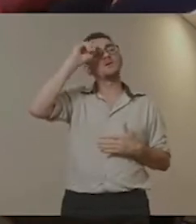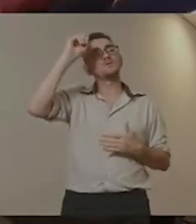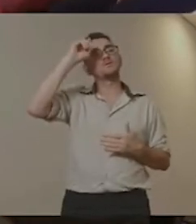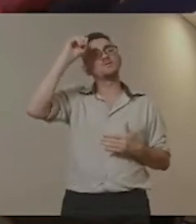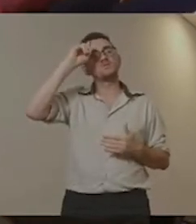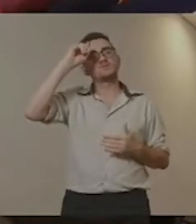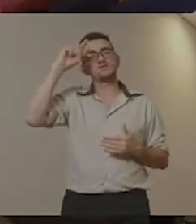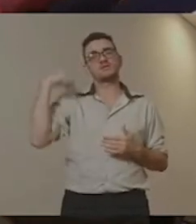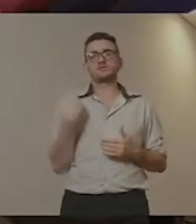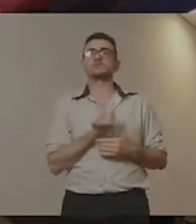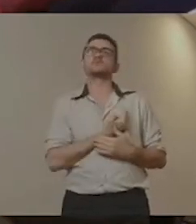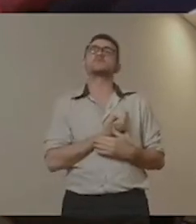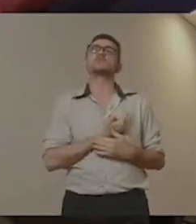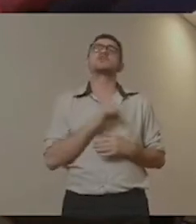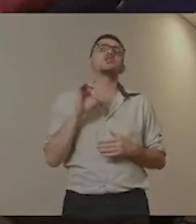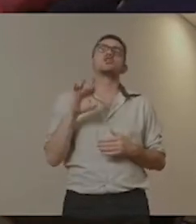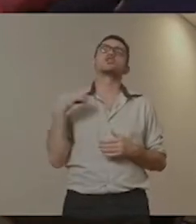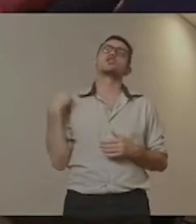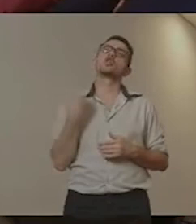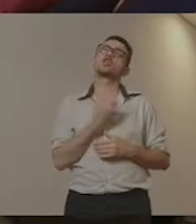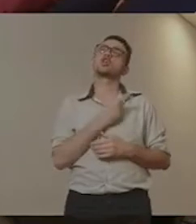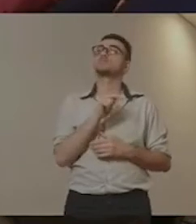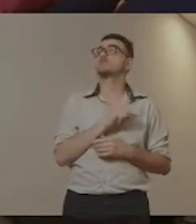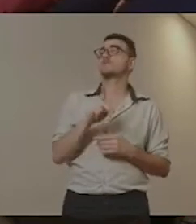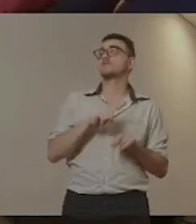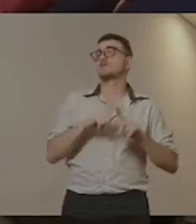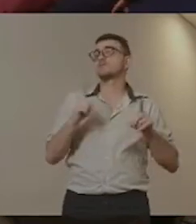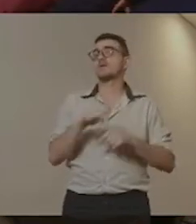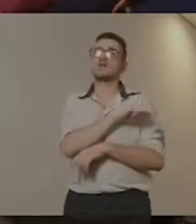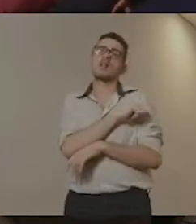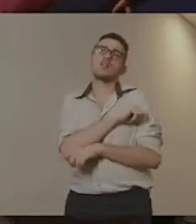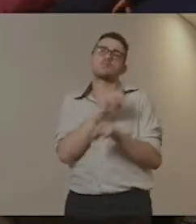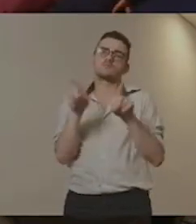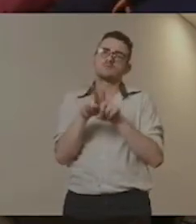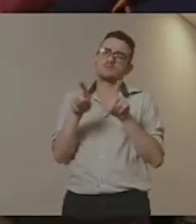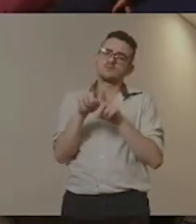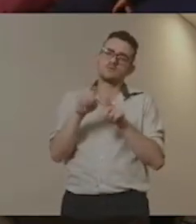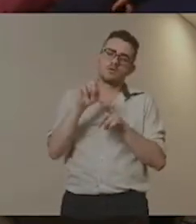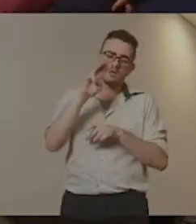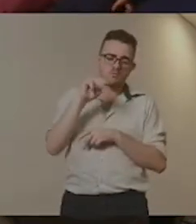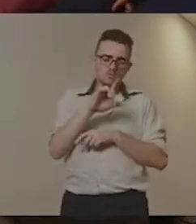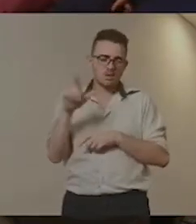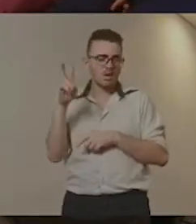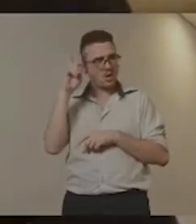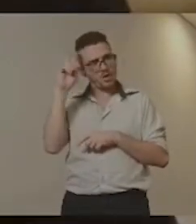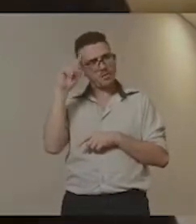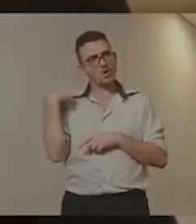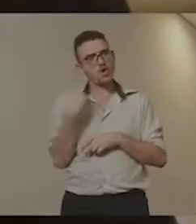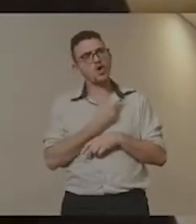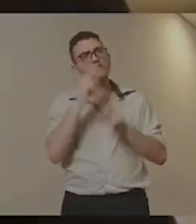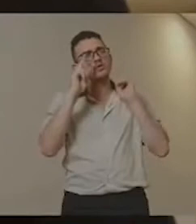nós. Não só nós, professores, mas nos alunos também. Miguel lembrou, somos seres humanos. Voltamos para o presencial